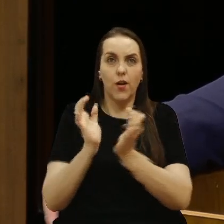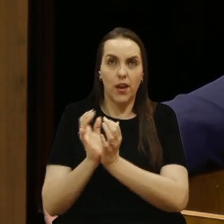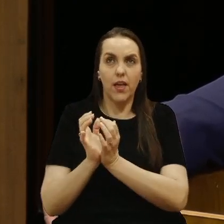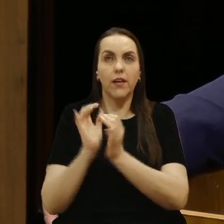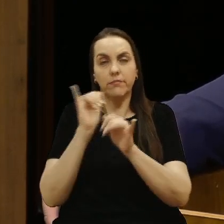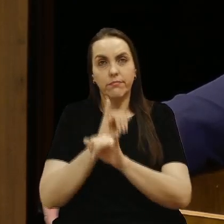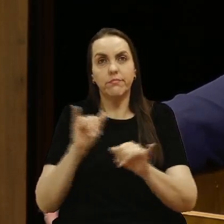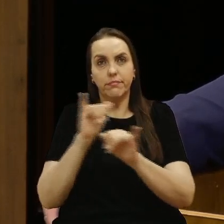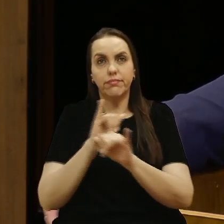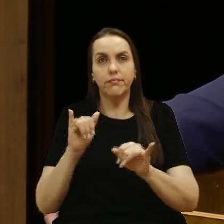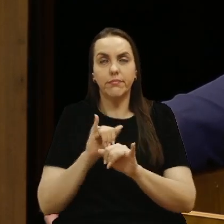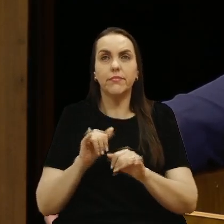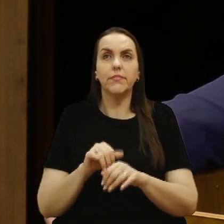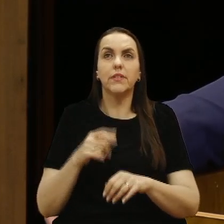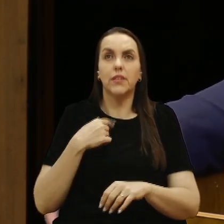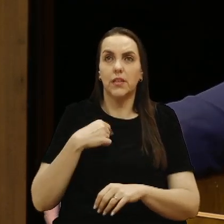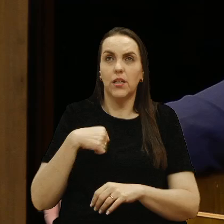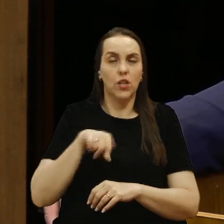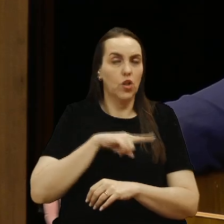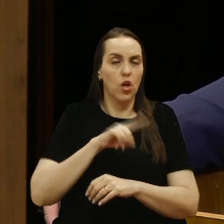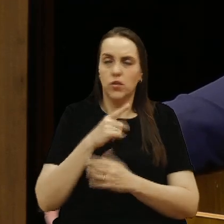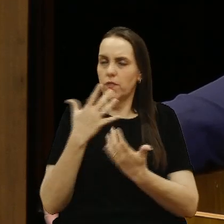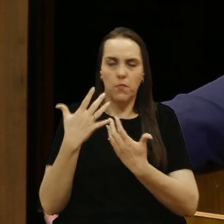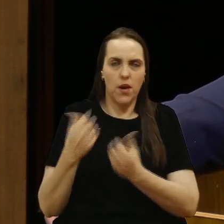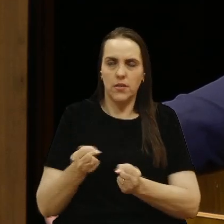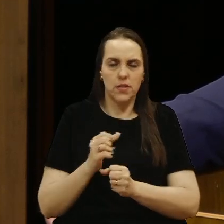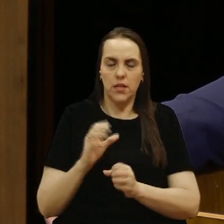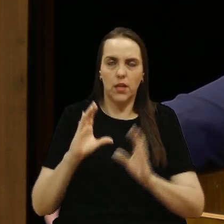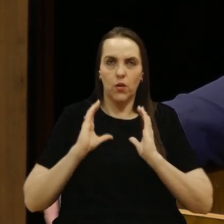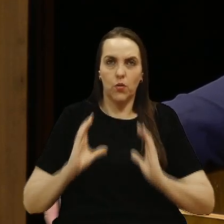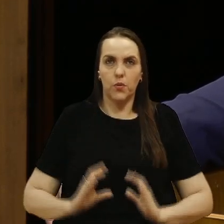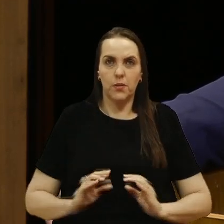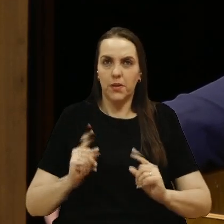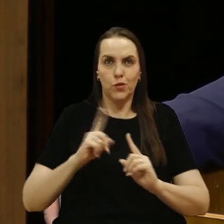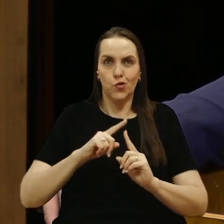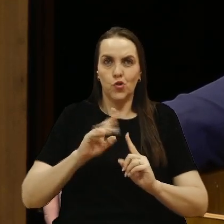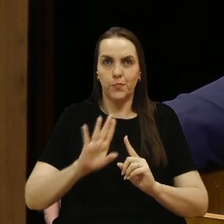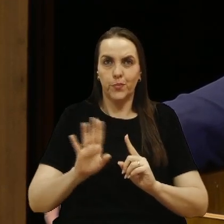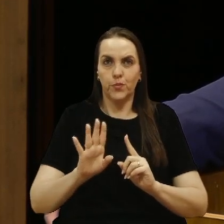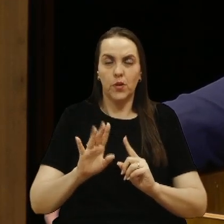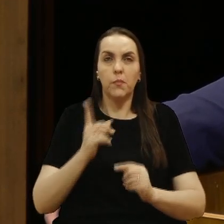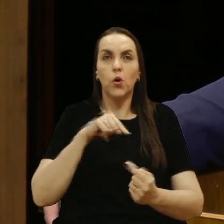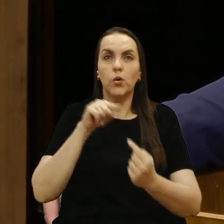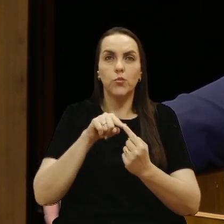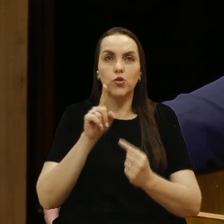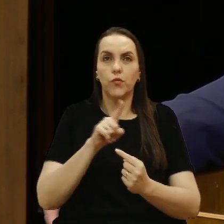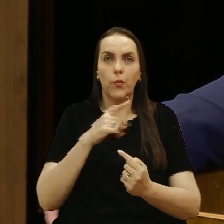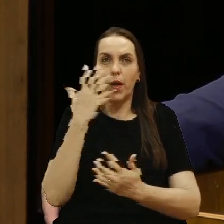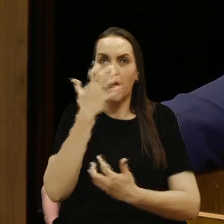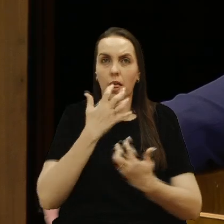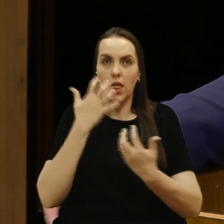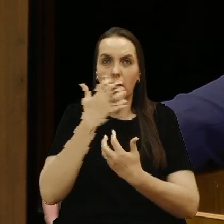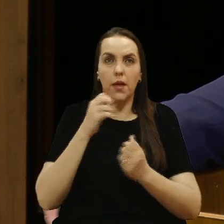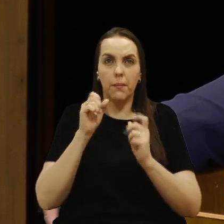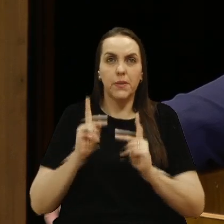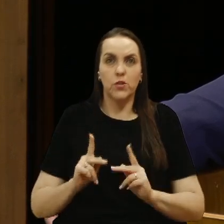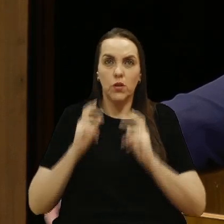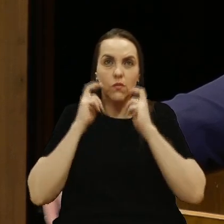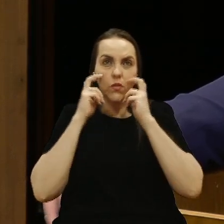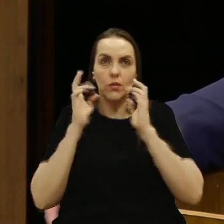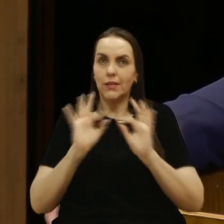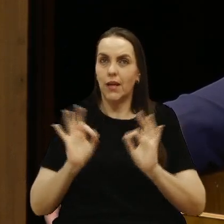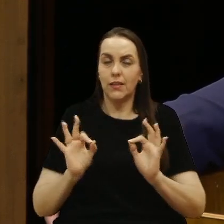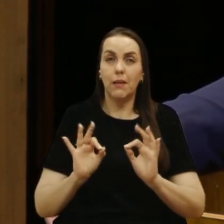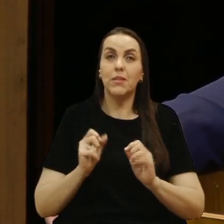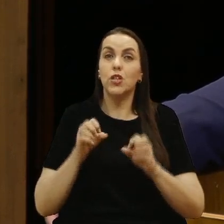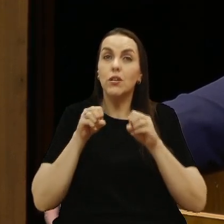e apenas deixar frisado, nós não vamos tolerar comportamento desse tipo. A ideia não é constranger as pessoas, mas é ser pedagógico. Ensinando, tem